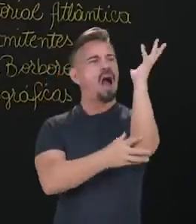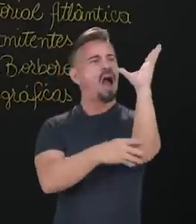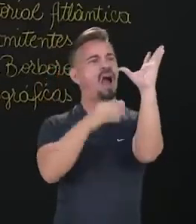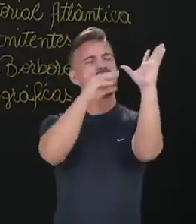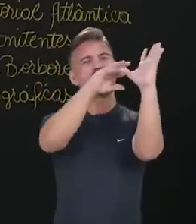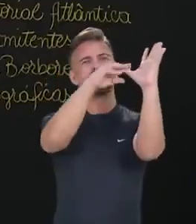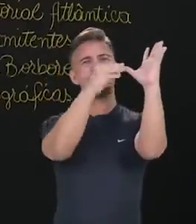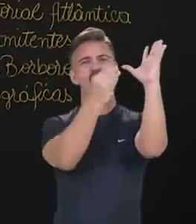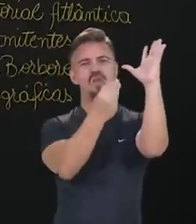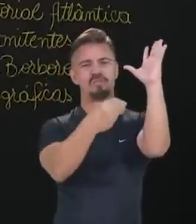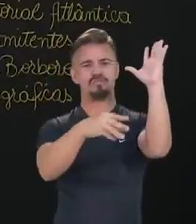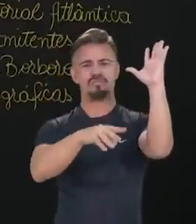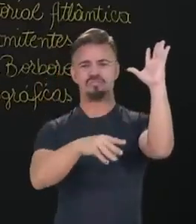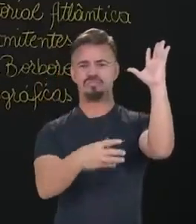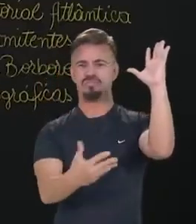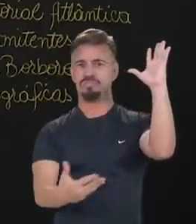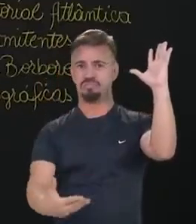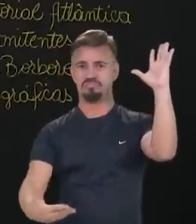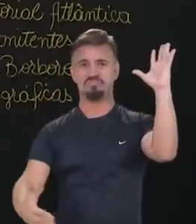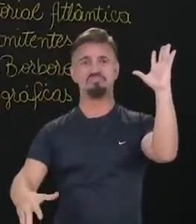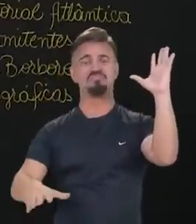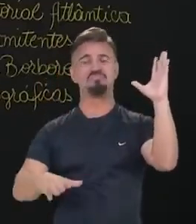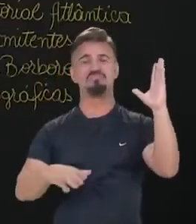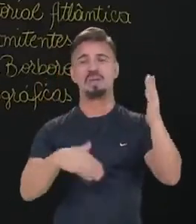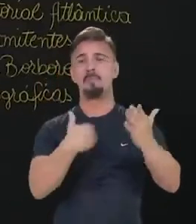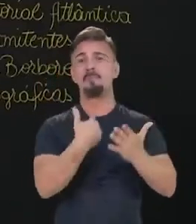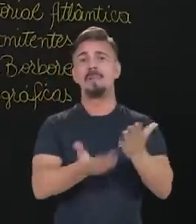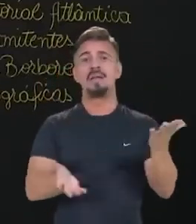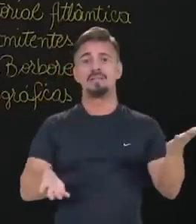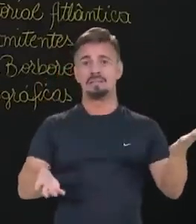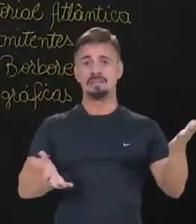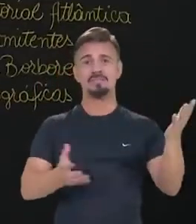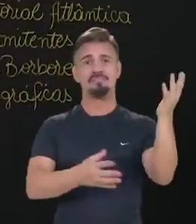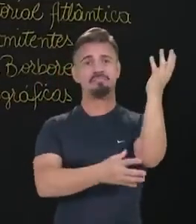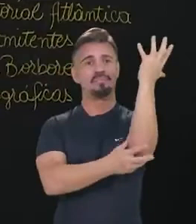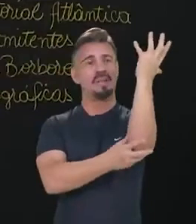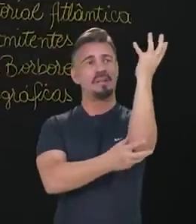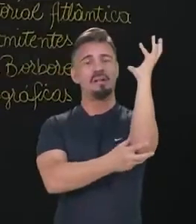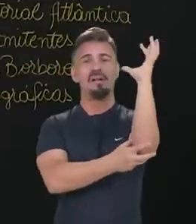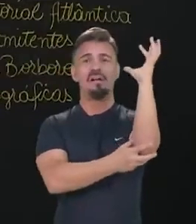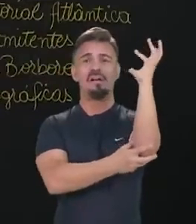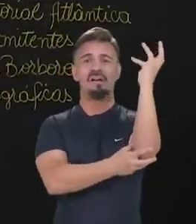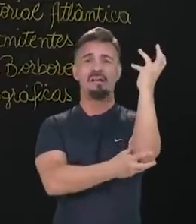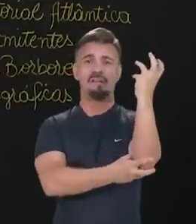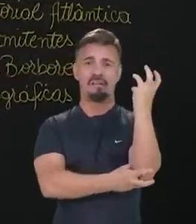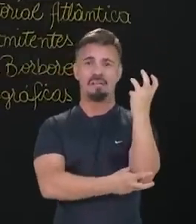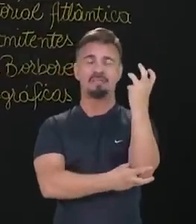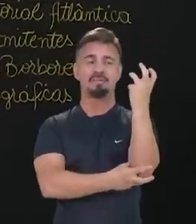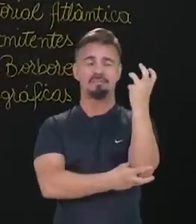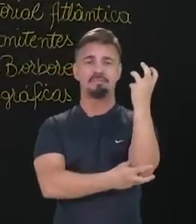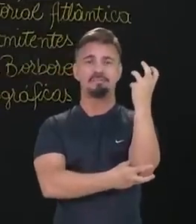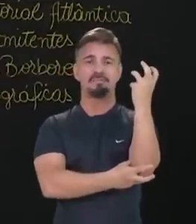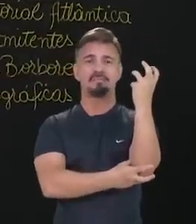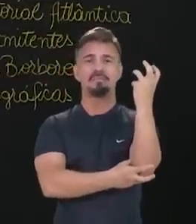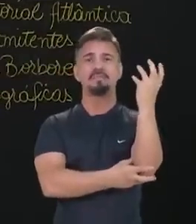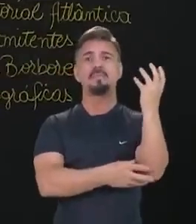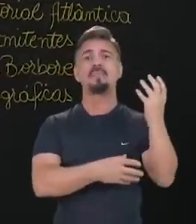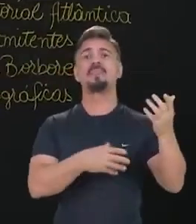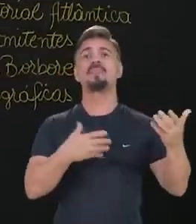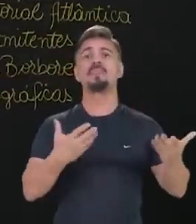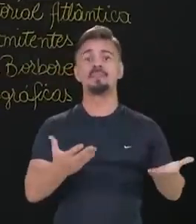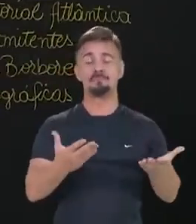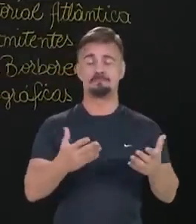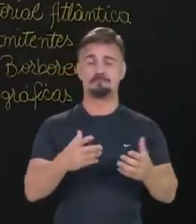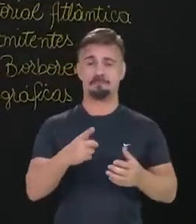um esqueletão durante a época onde predomina a parte mais seca. Então,